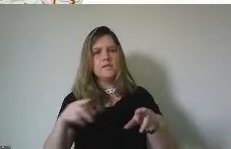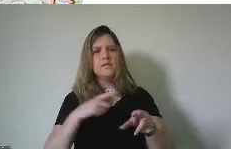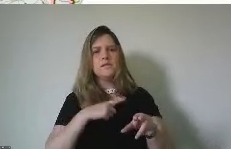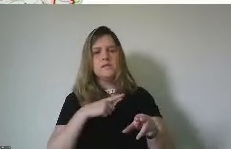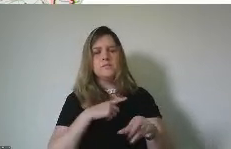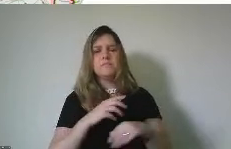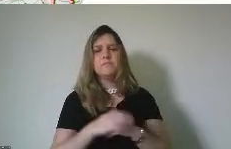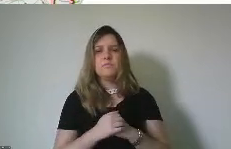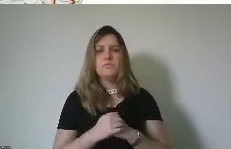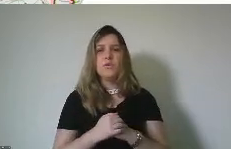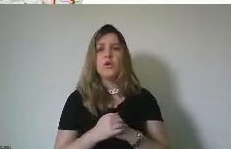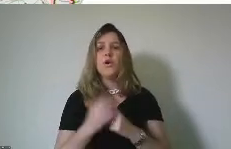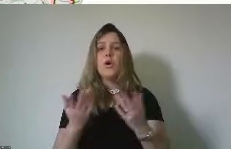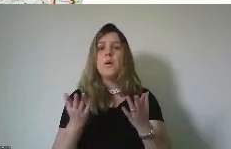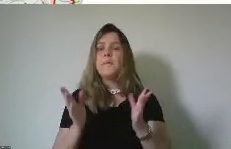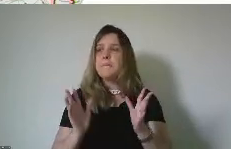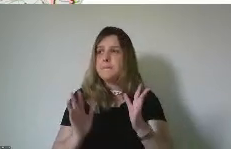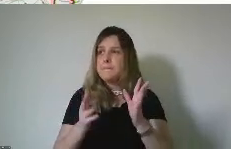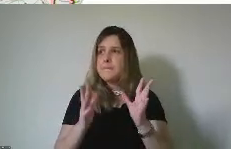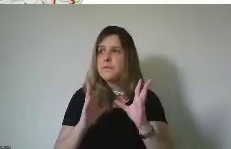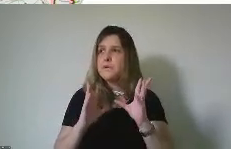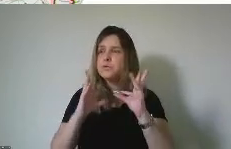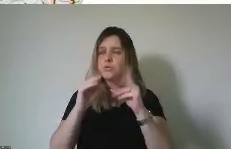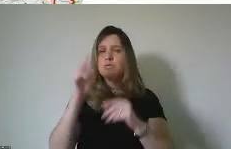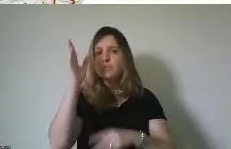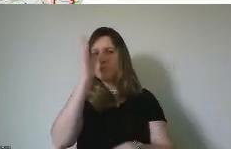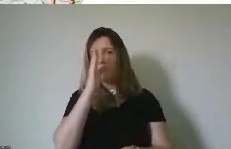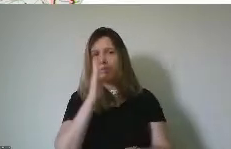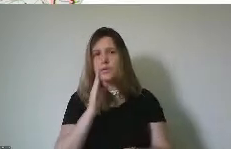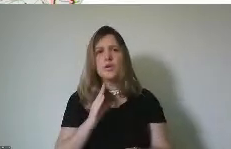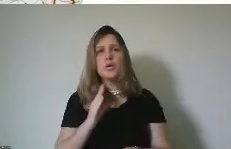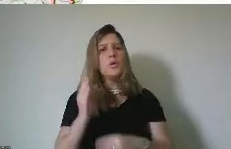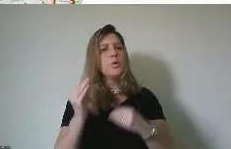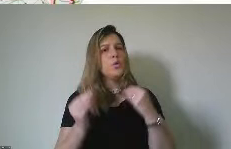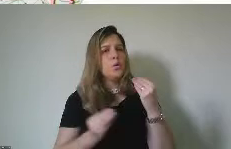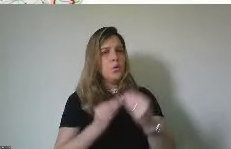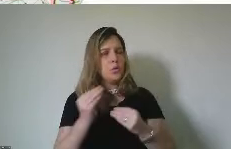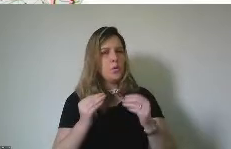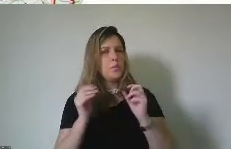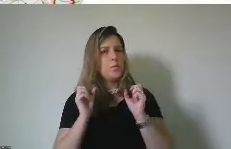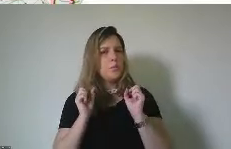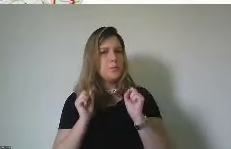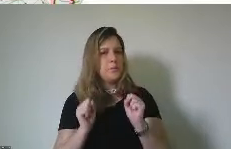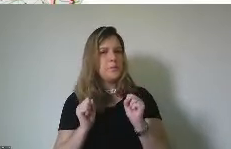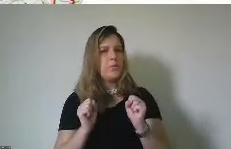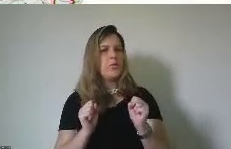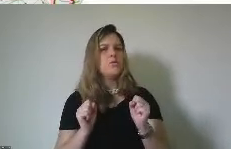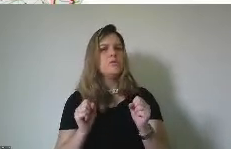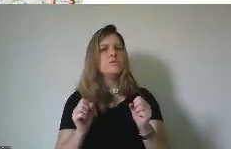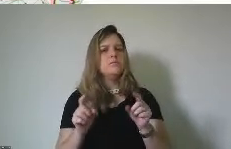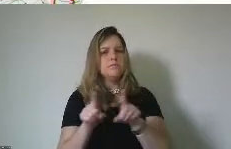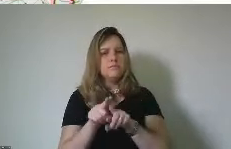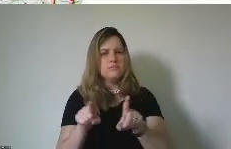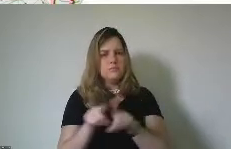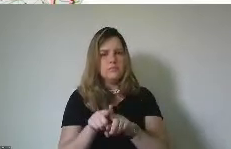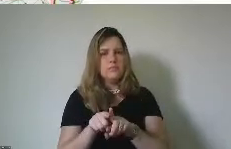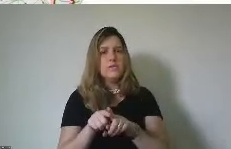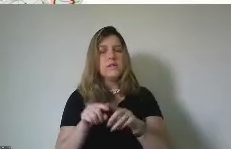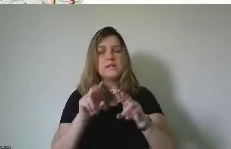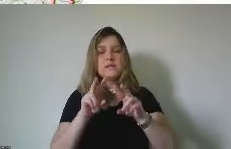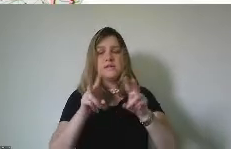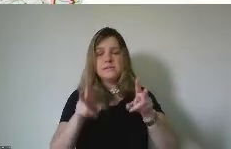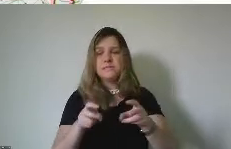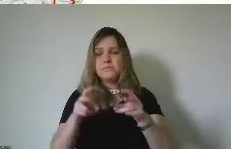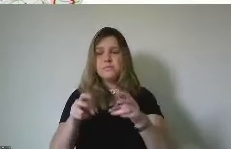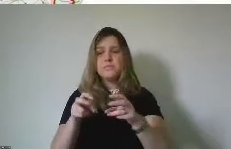que vai motivar o crescimento da transmissão do Brasil acho que como todos aqui já sabem boa parte das linhas de transmissão que foram licitadas nesse